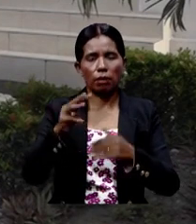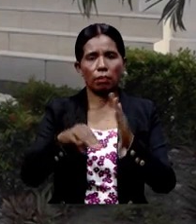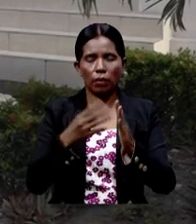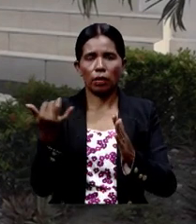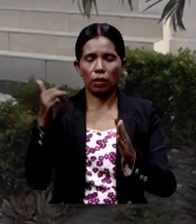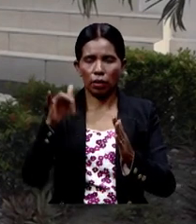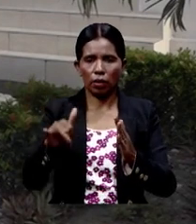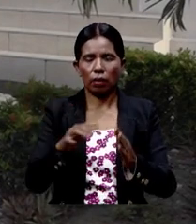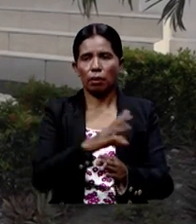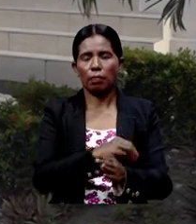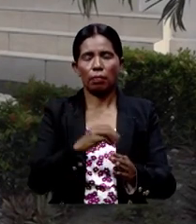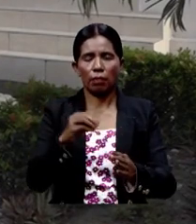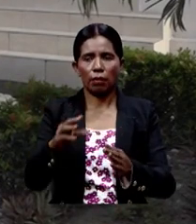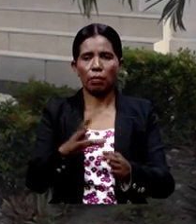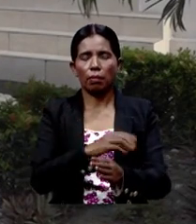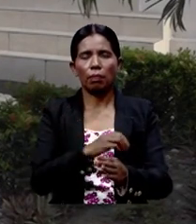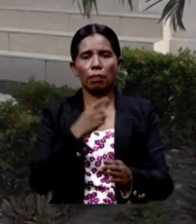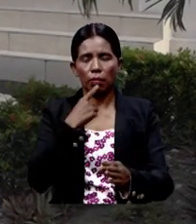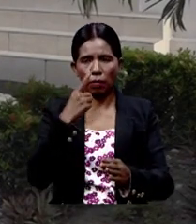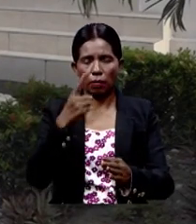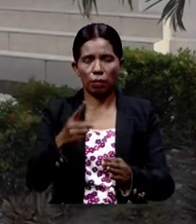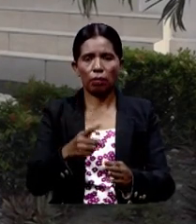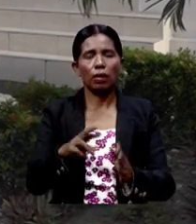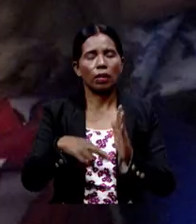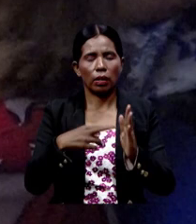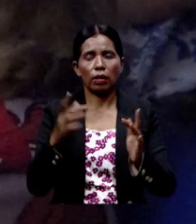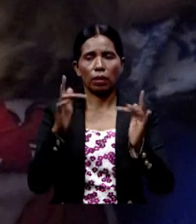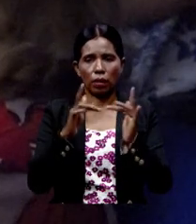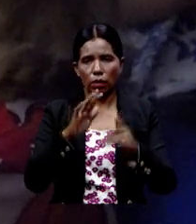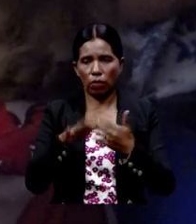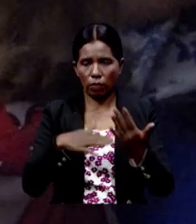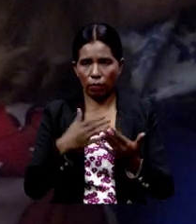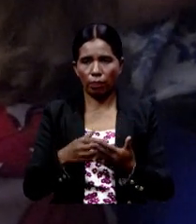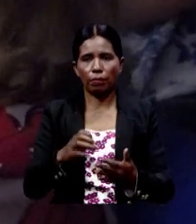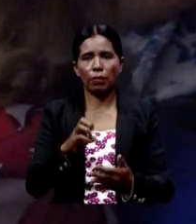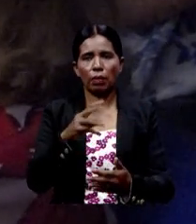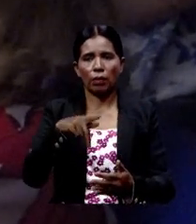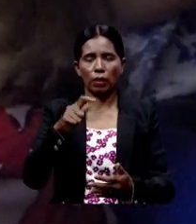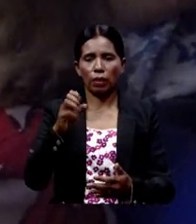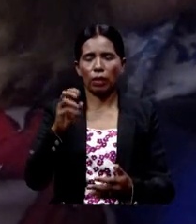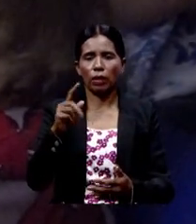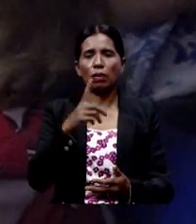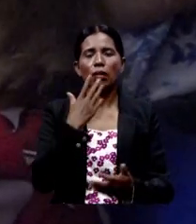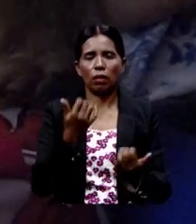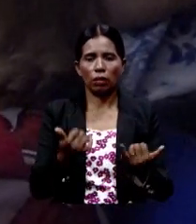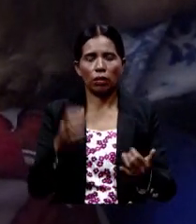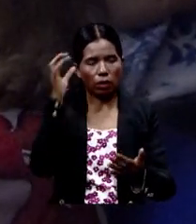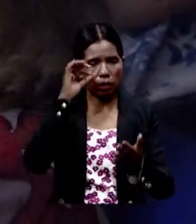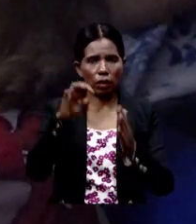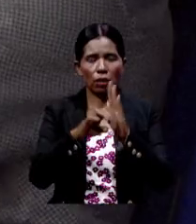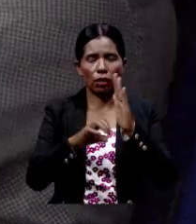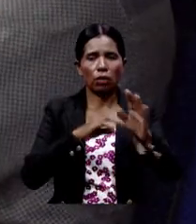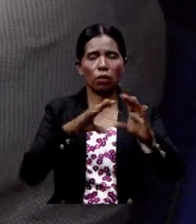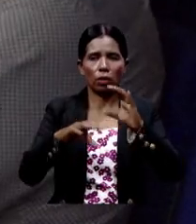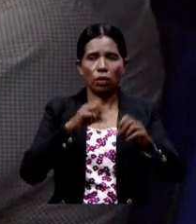quer audiovisual, imprensa, numa plataforma online. Será. Espírito de Semenes acrescenta, da Daune, secretário de Estado de